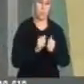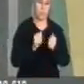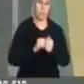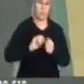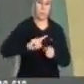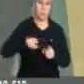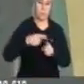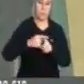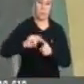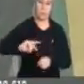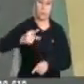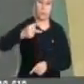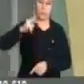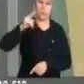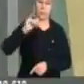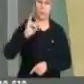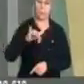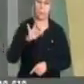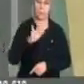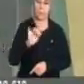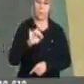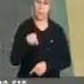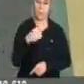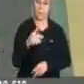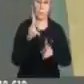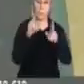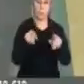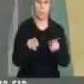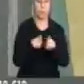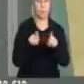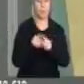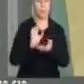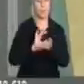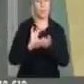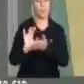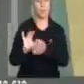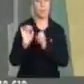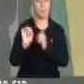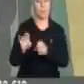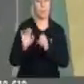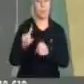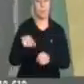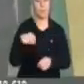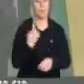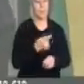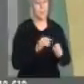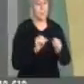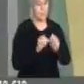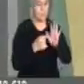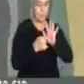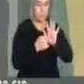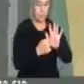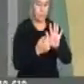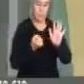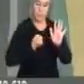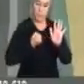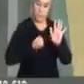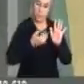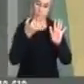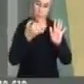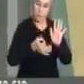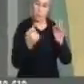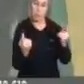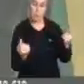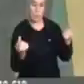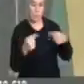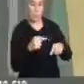inflação nos anos subsequentes. Da mesma forma na educação. E é assim que nós fazemos, mostramos com números,